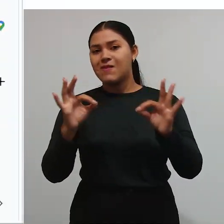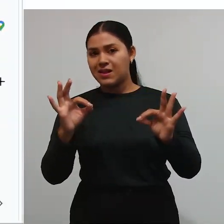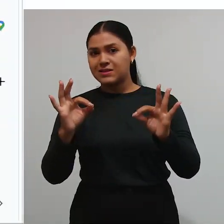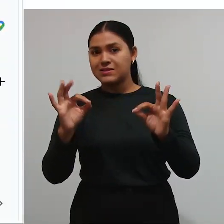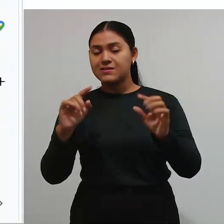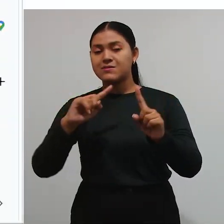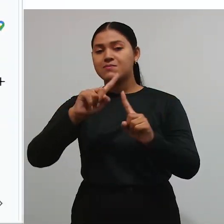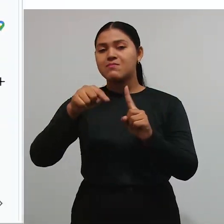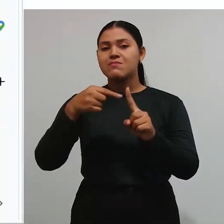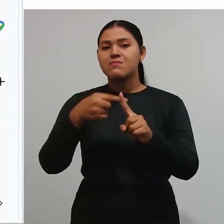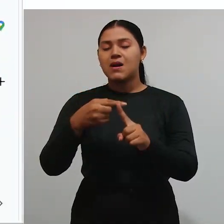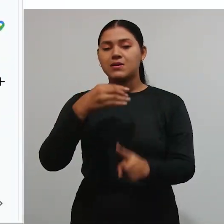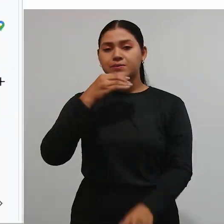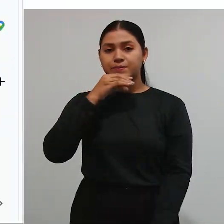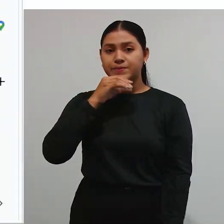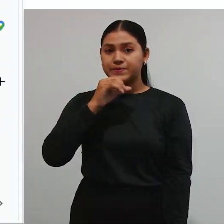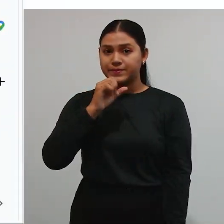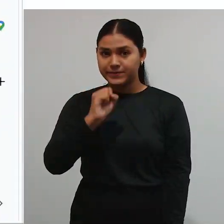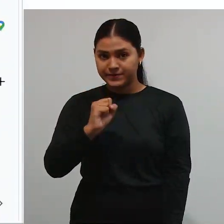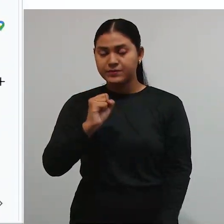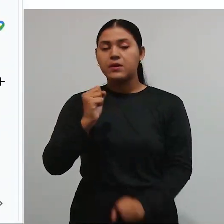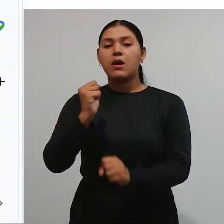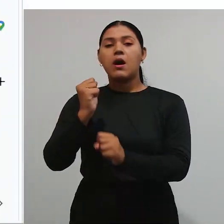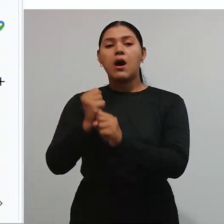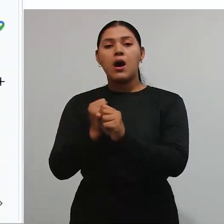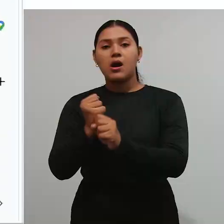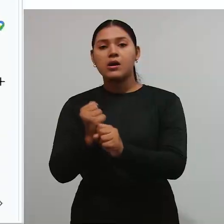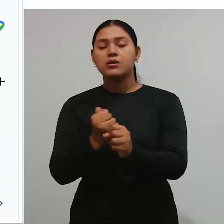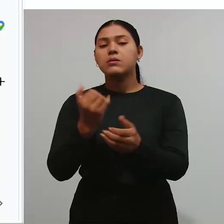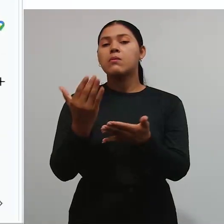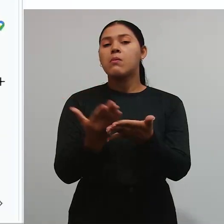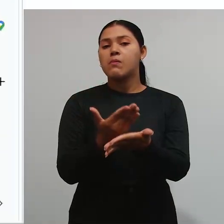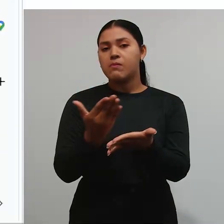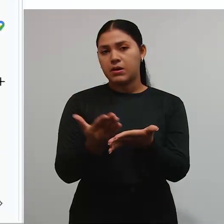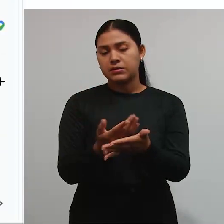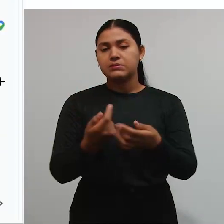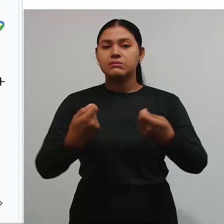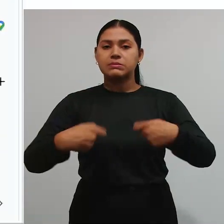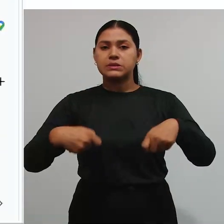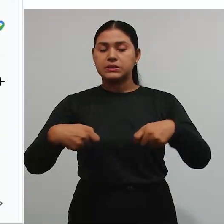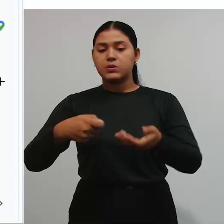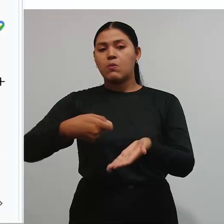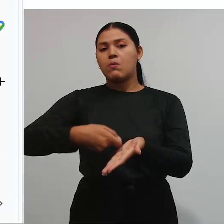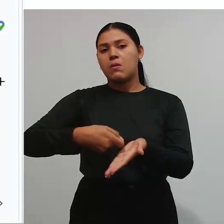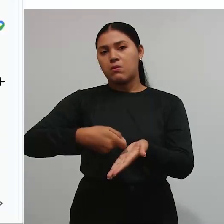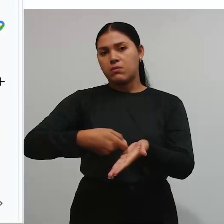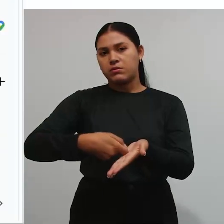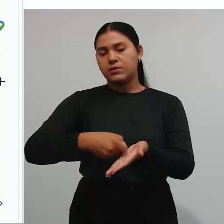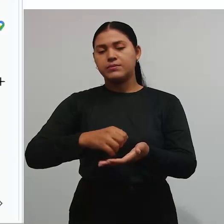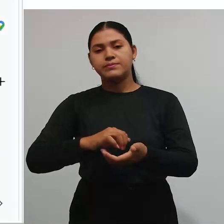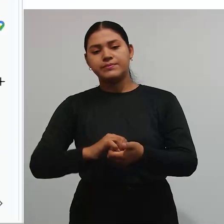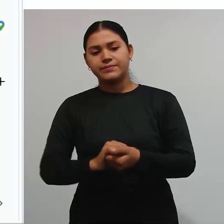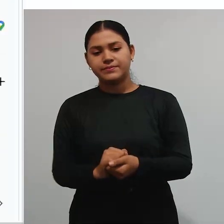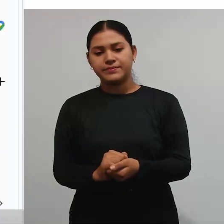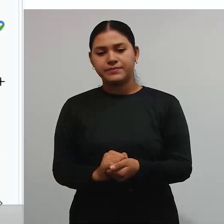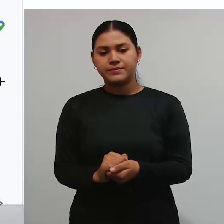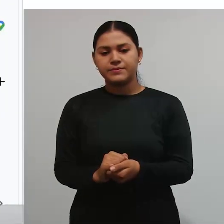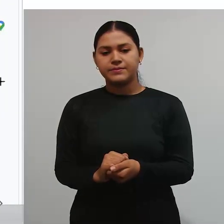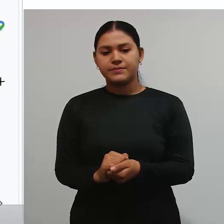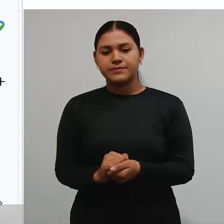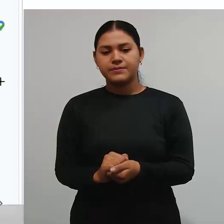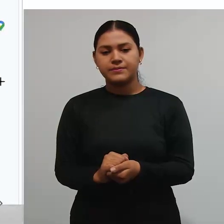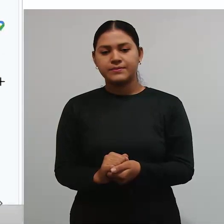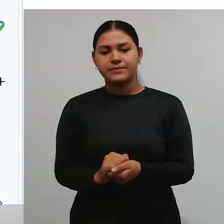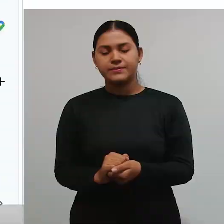ele. Perfeito? Deixa eu ver por que está esse espaço aqui. Ah, ele não está reconhecendo as